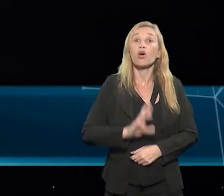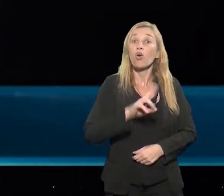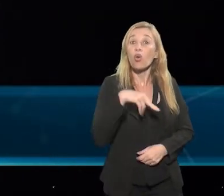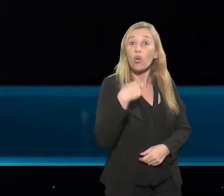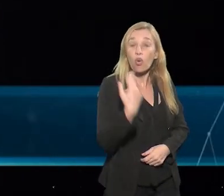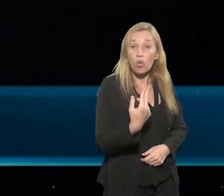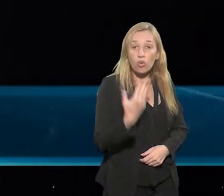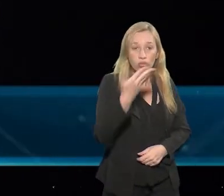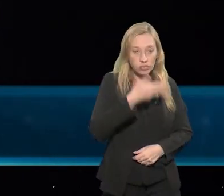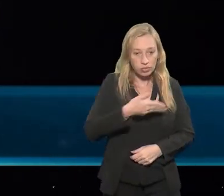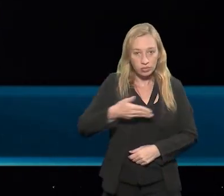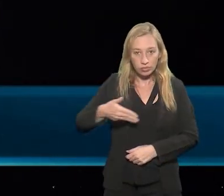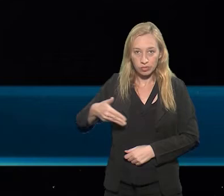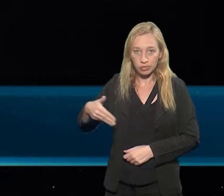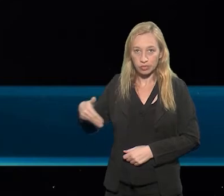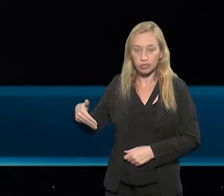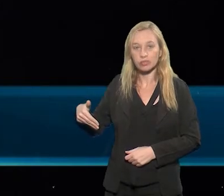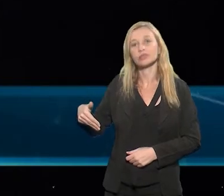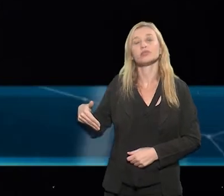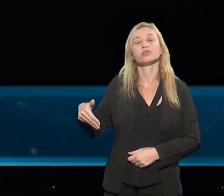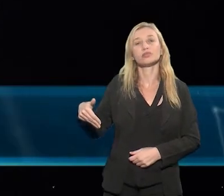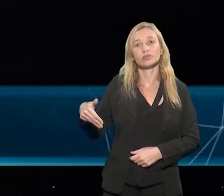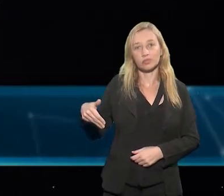www.alerj.rj.gov.br ou